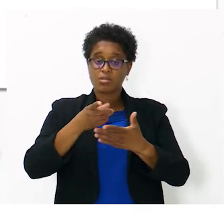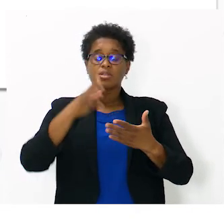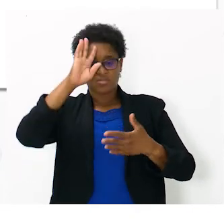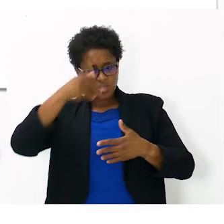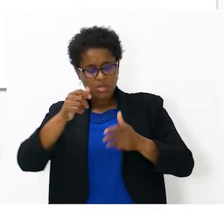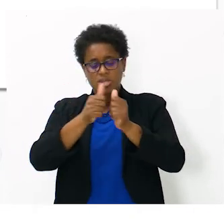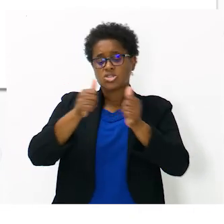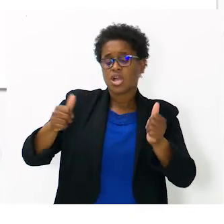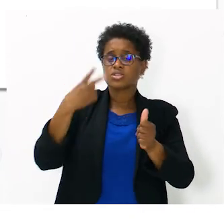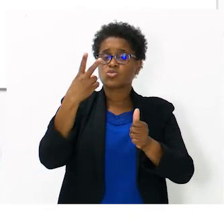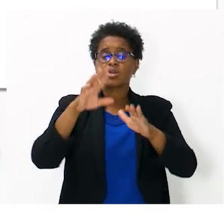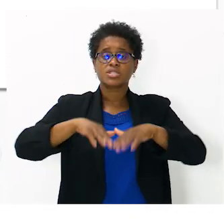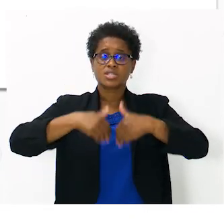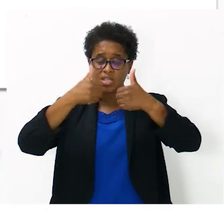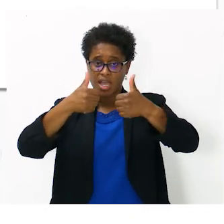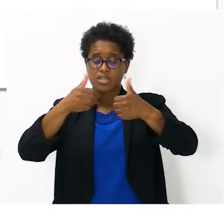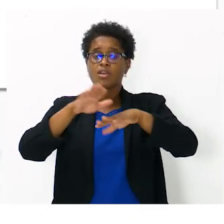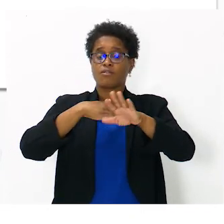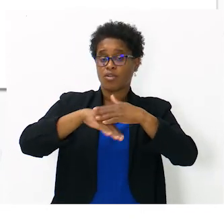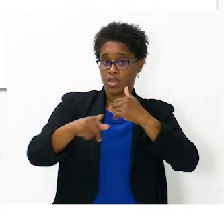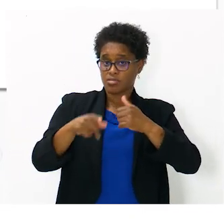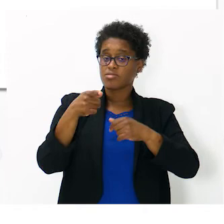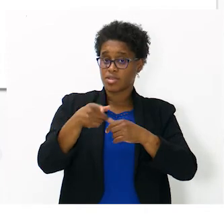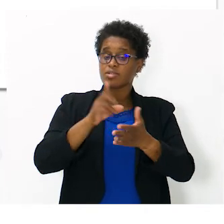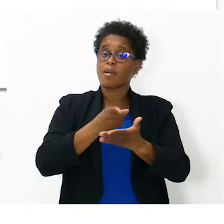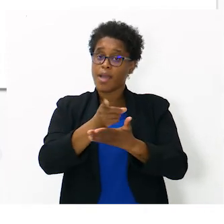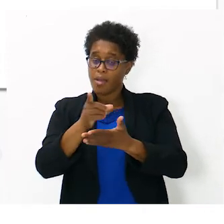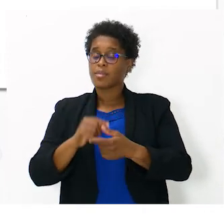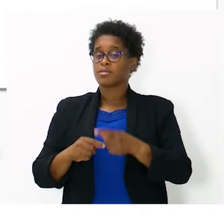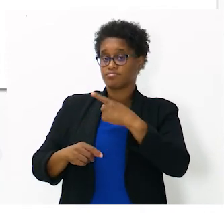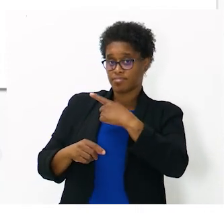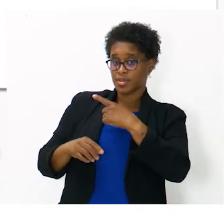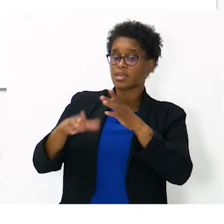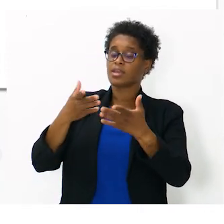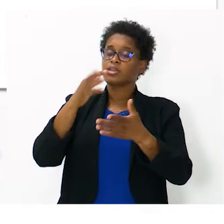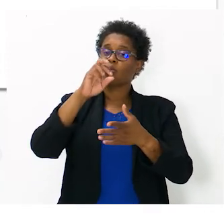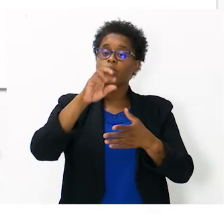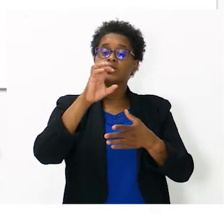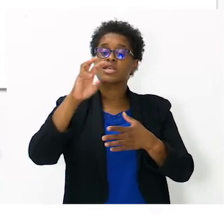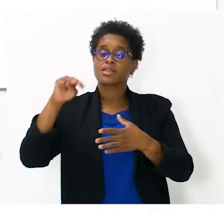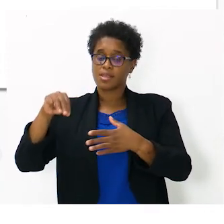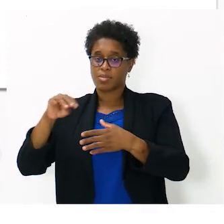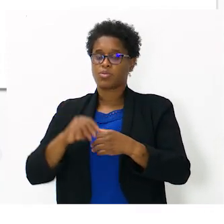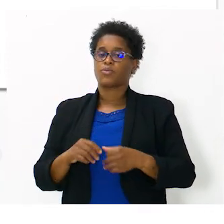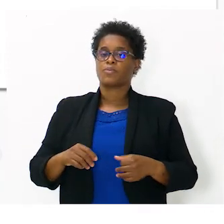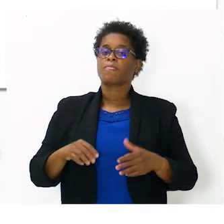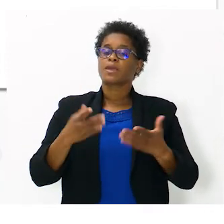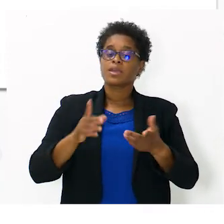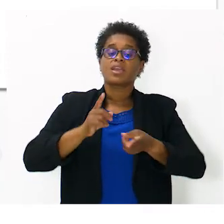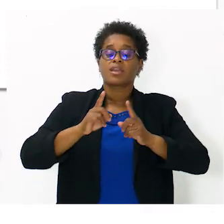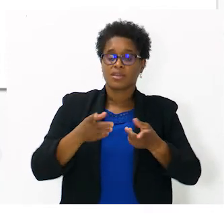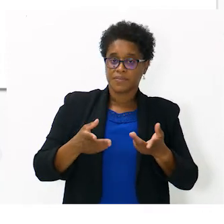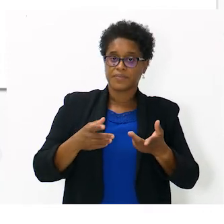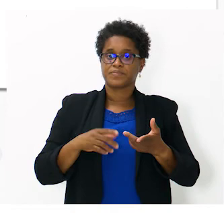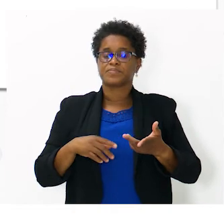distância entre duas cidades representadas nesse mapa é de 8 centímetros e